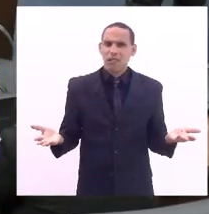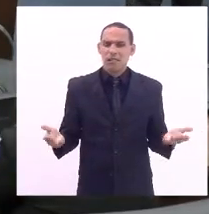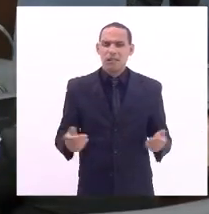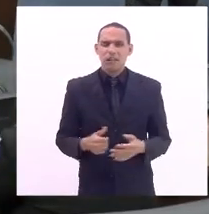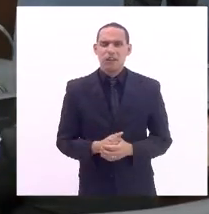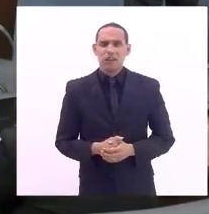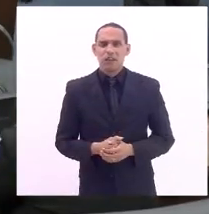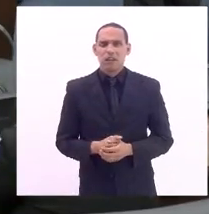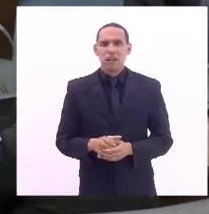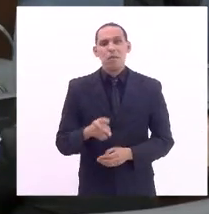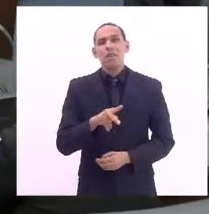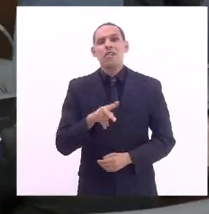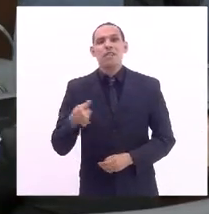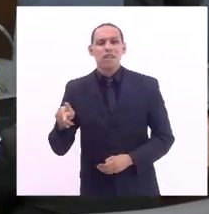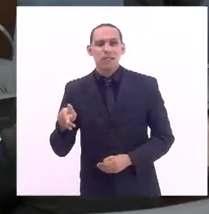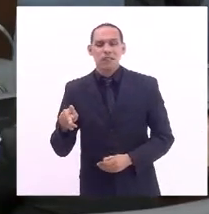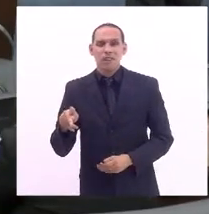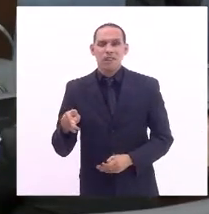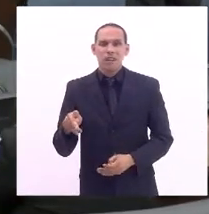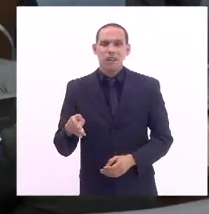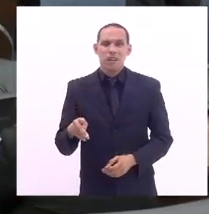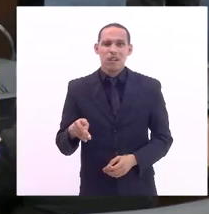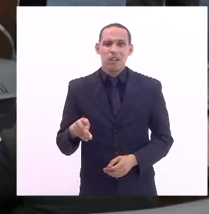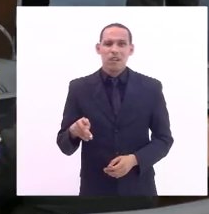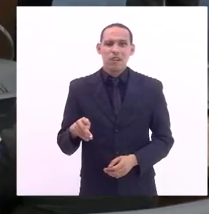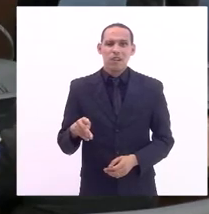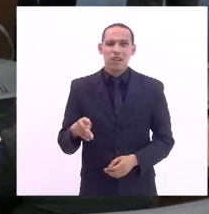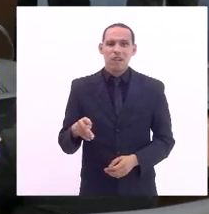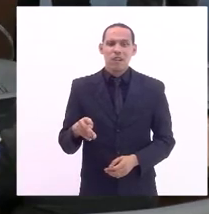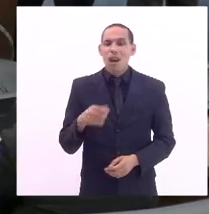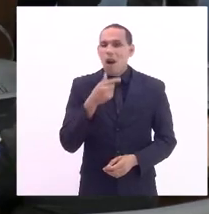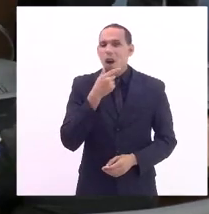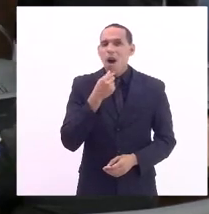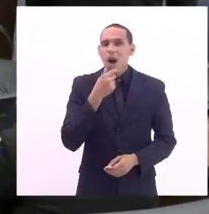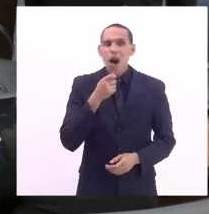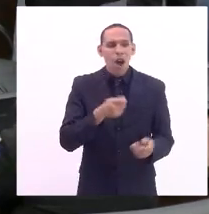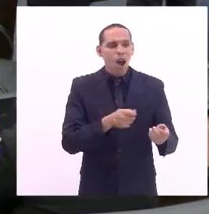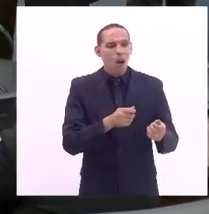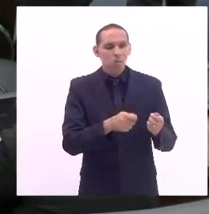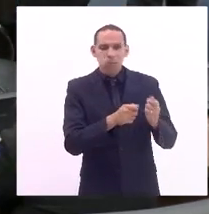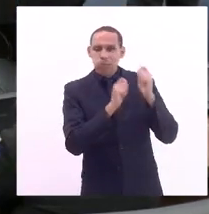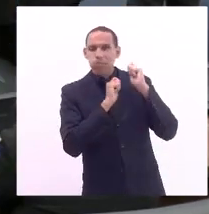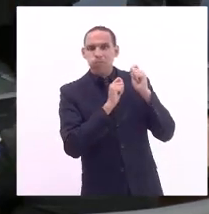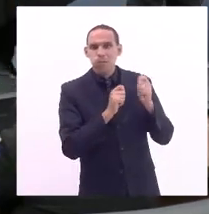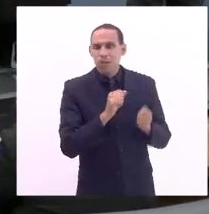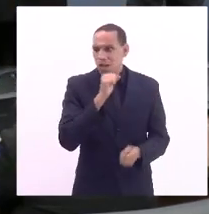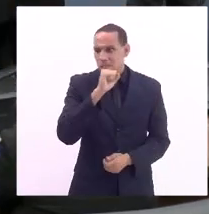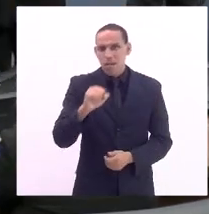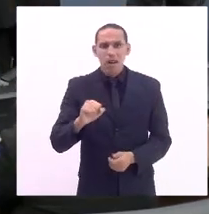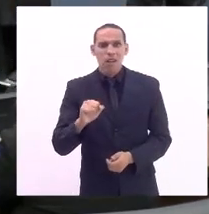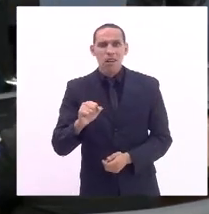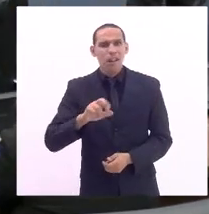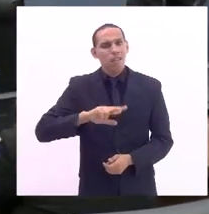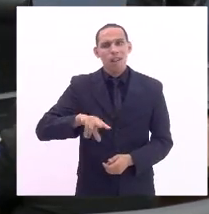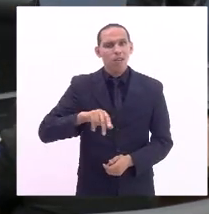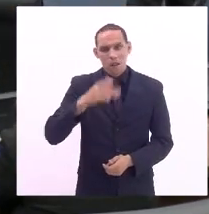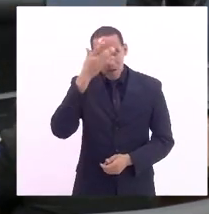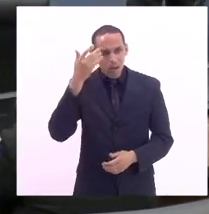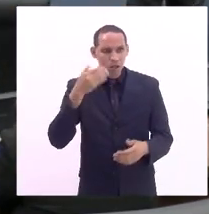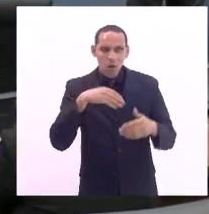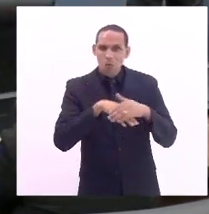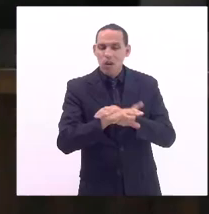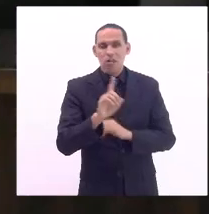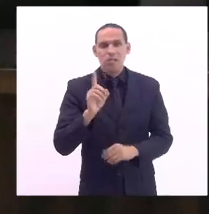Presidente, foi um pescador que matou o cara. Foi um pescador que matou, presidente. Eu... Não foi corzão, não. E não foi colecionador, eu... não.